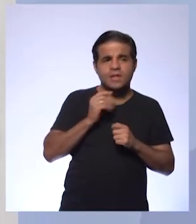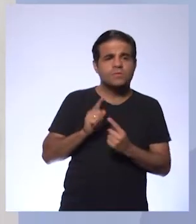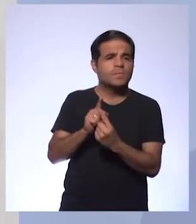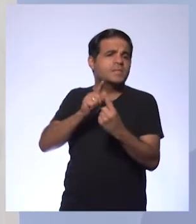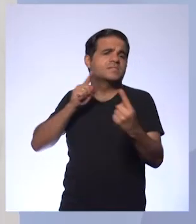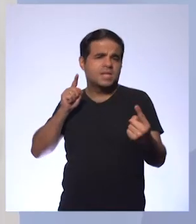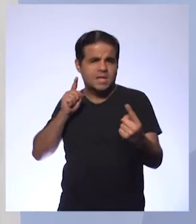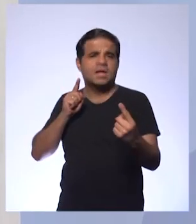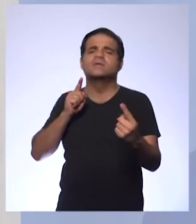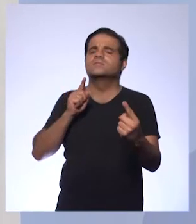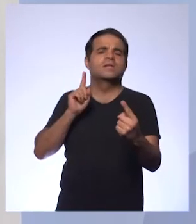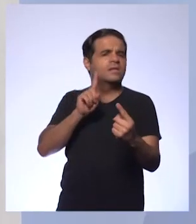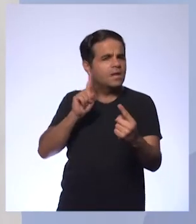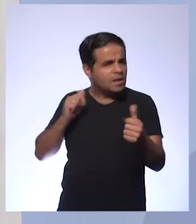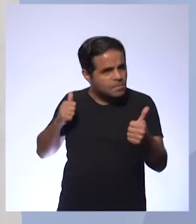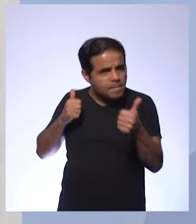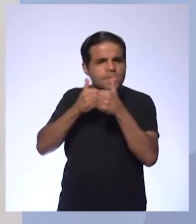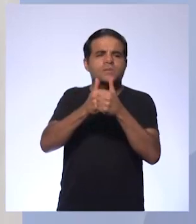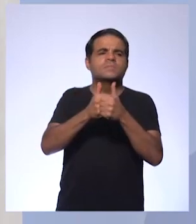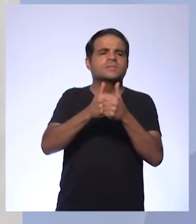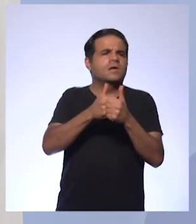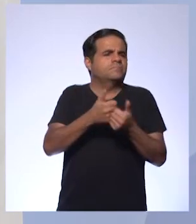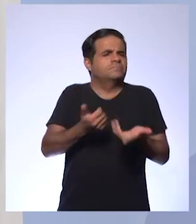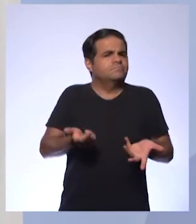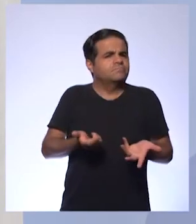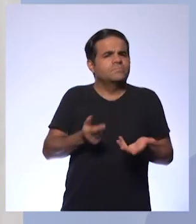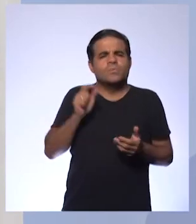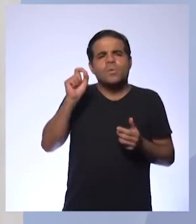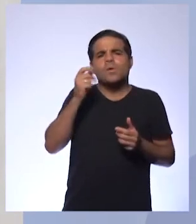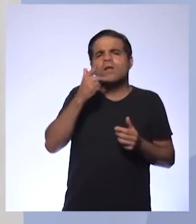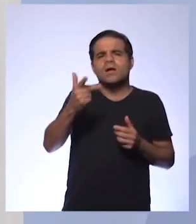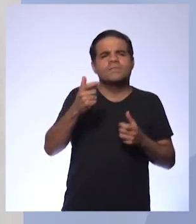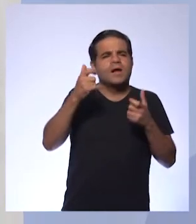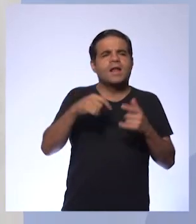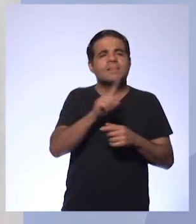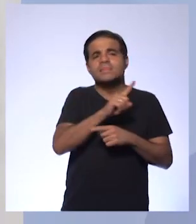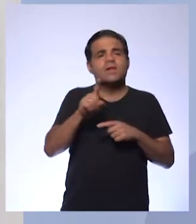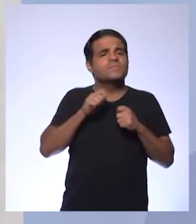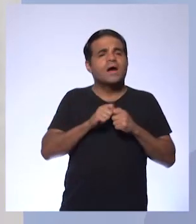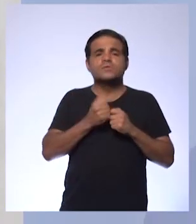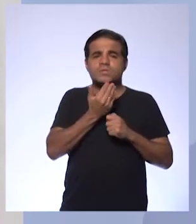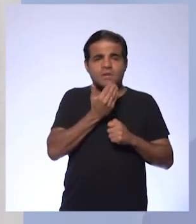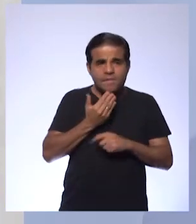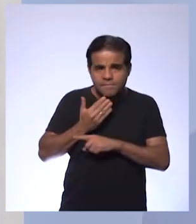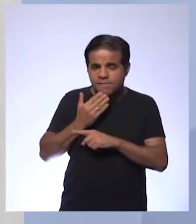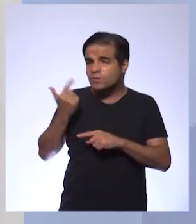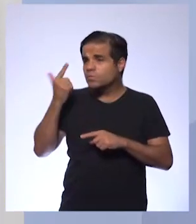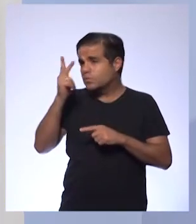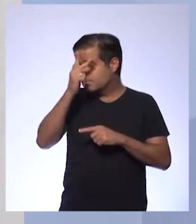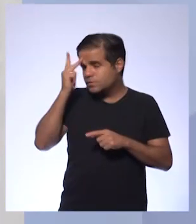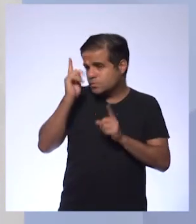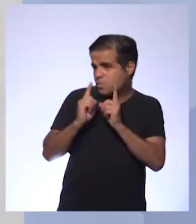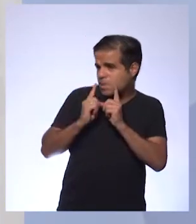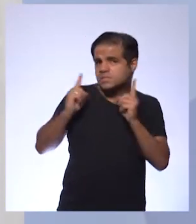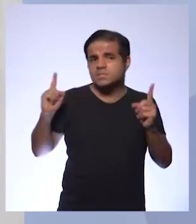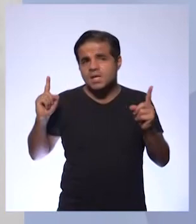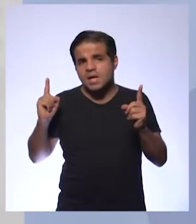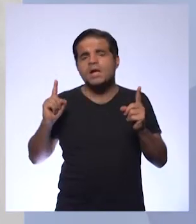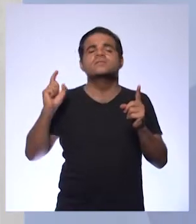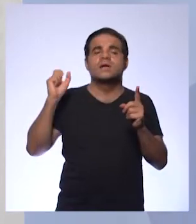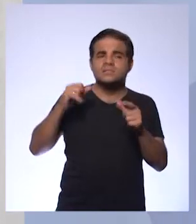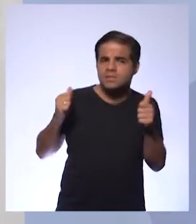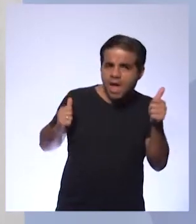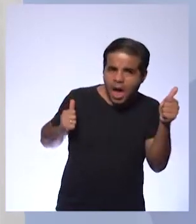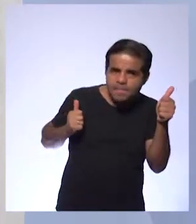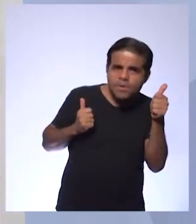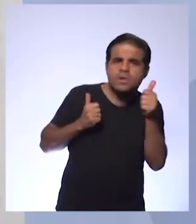distância, e sim uma aproximação. Olha o que ela fala. Não faça dos defeitos do outro uma distância, e sim